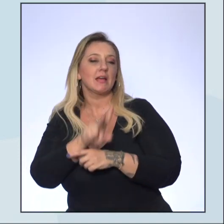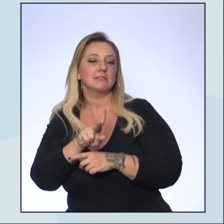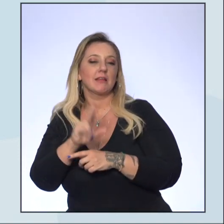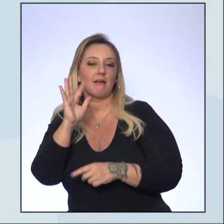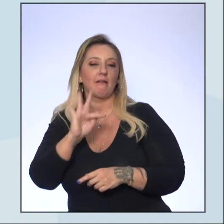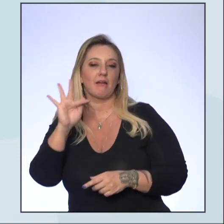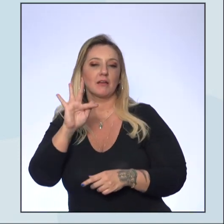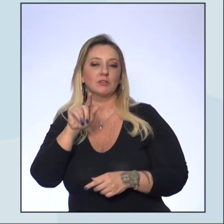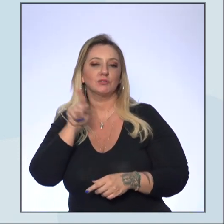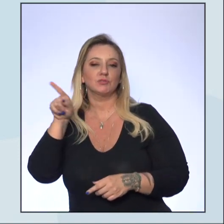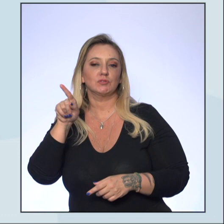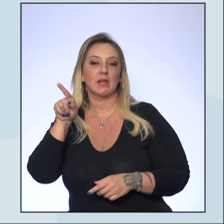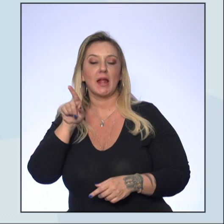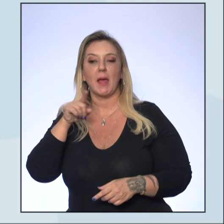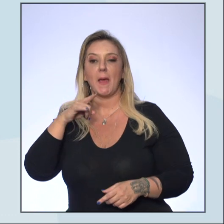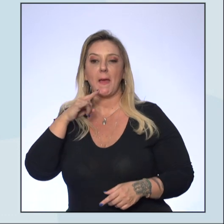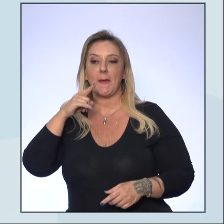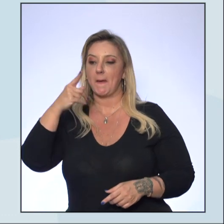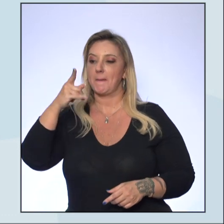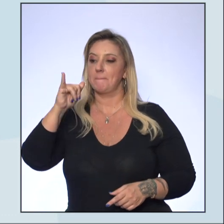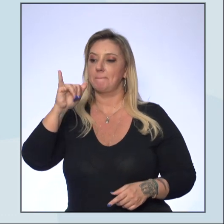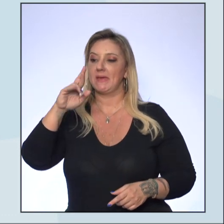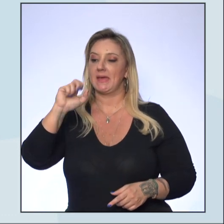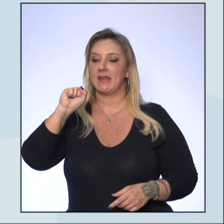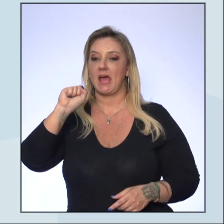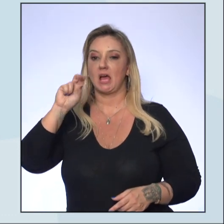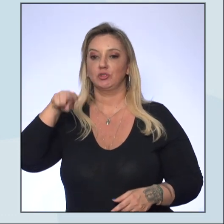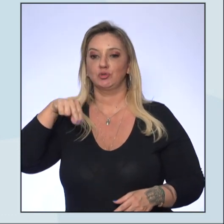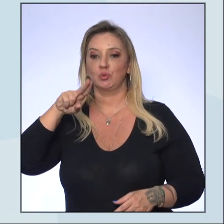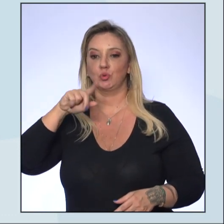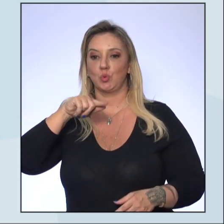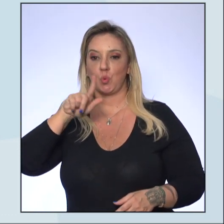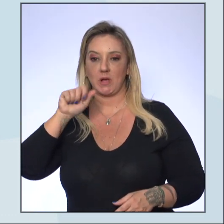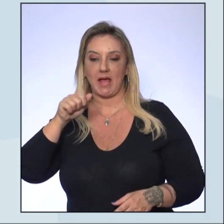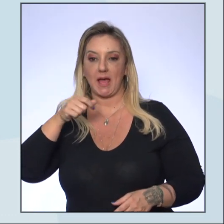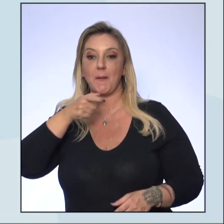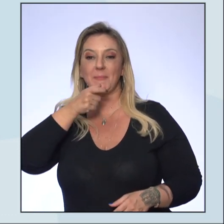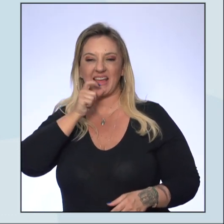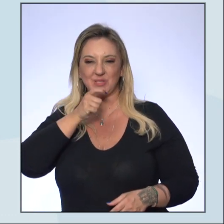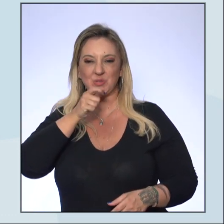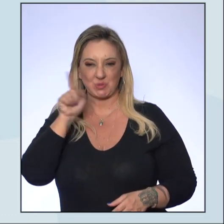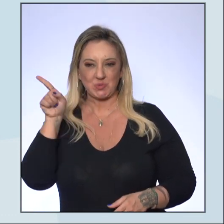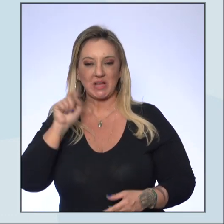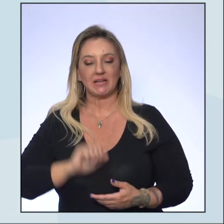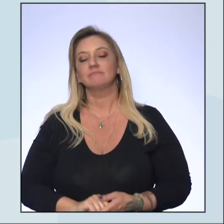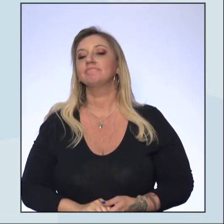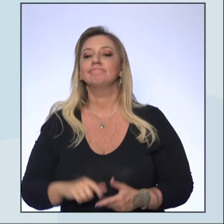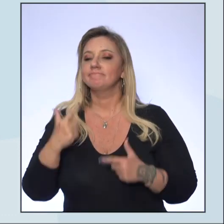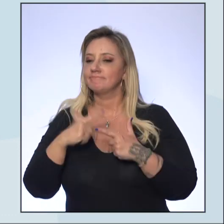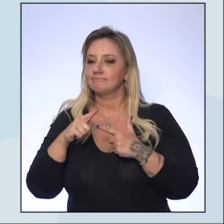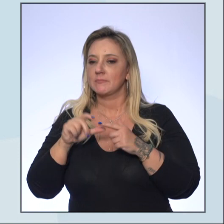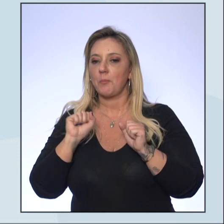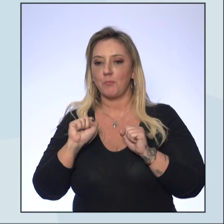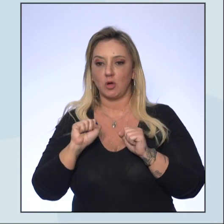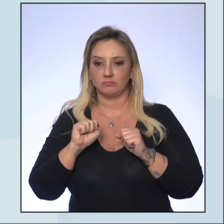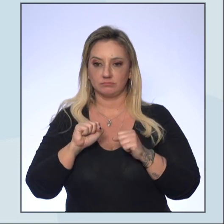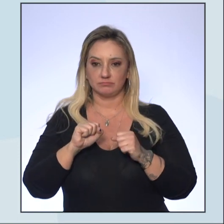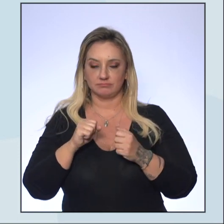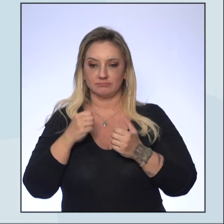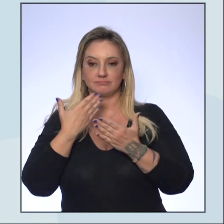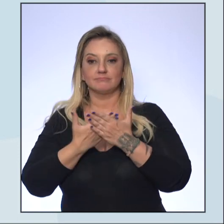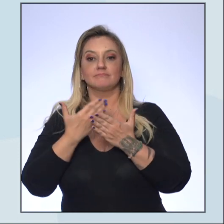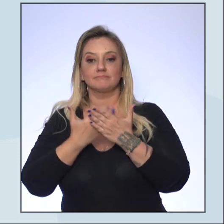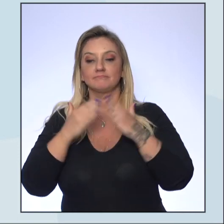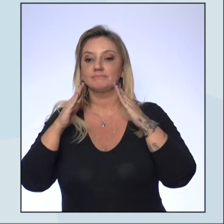estudar lá em Pirassununga, eu sou de São Paulo. Como eu faço? Não tem problema. Lá você vai poder usufruir, por exemplo, da moradia estudantil